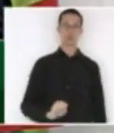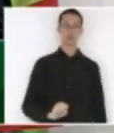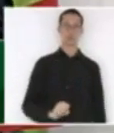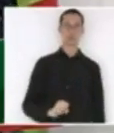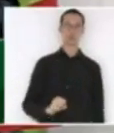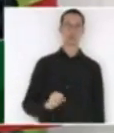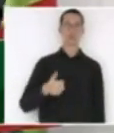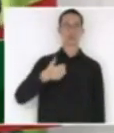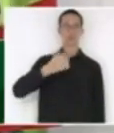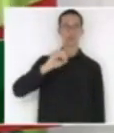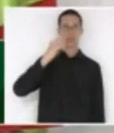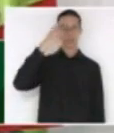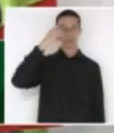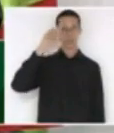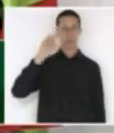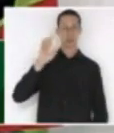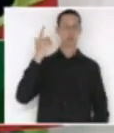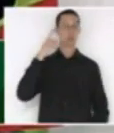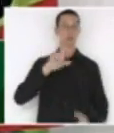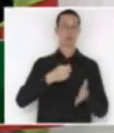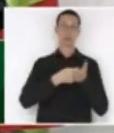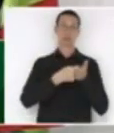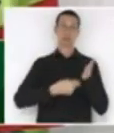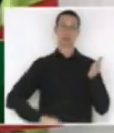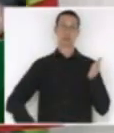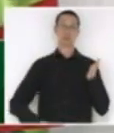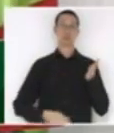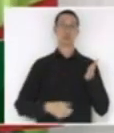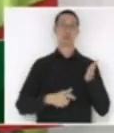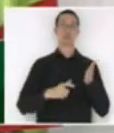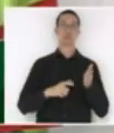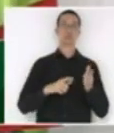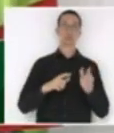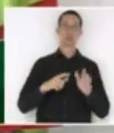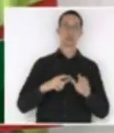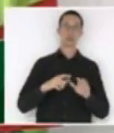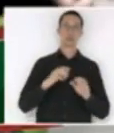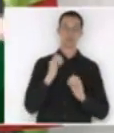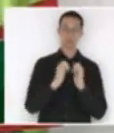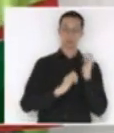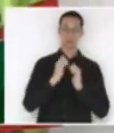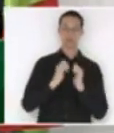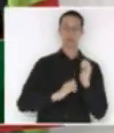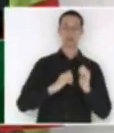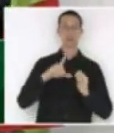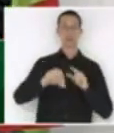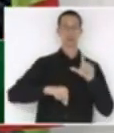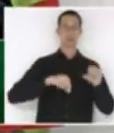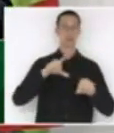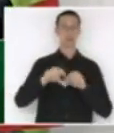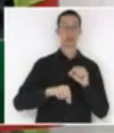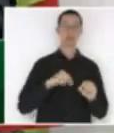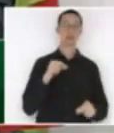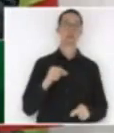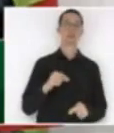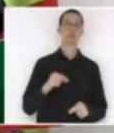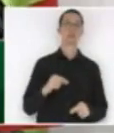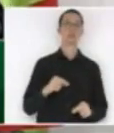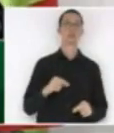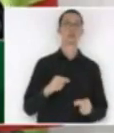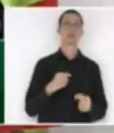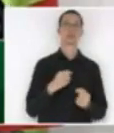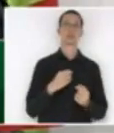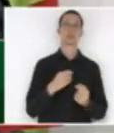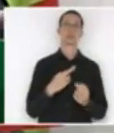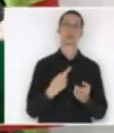a assinatura da licitação da 445, que liga a BR-101 a Criciúma. Que esse